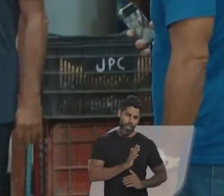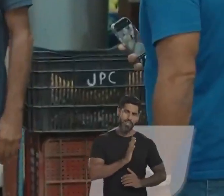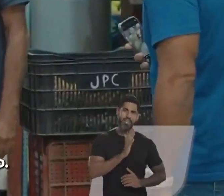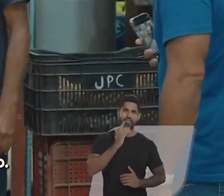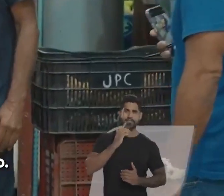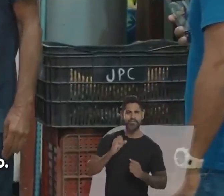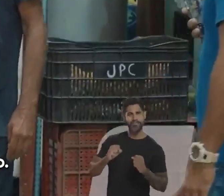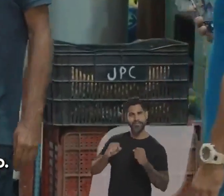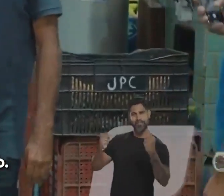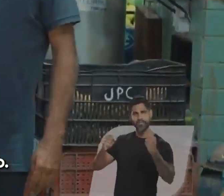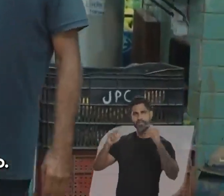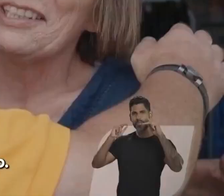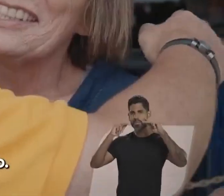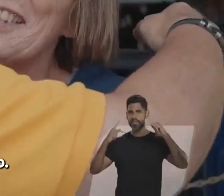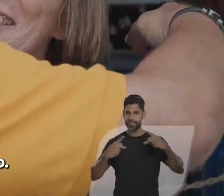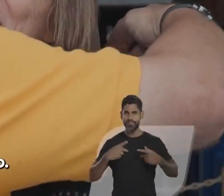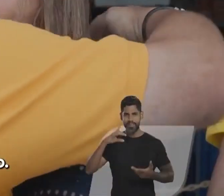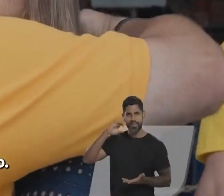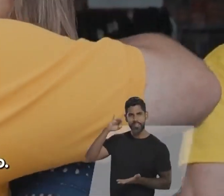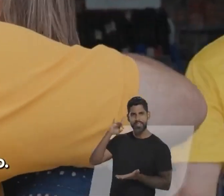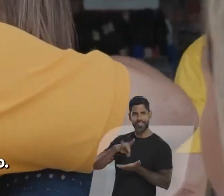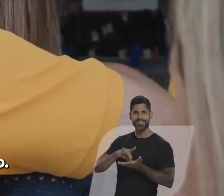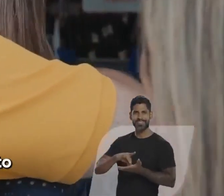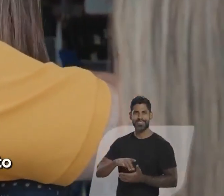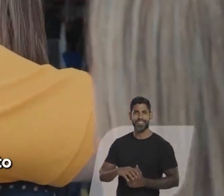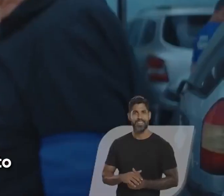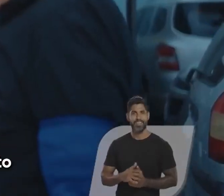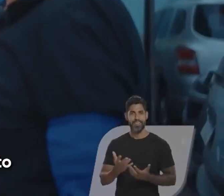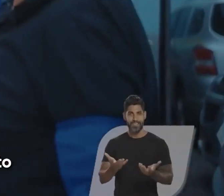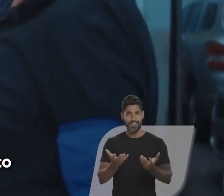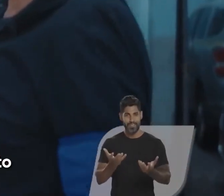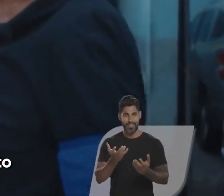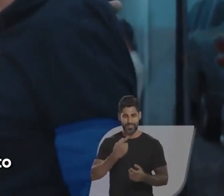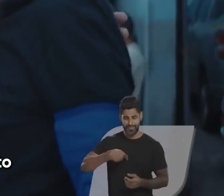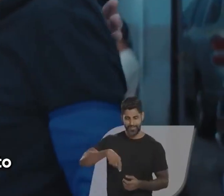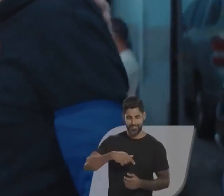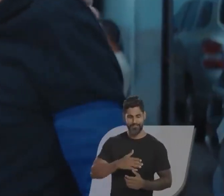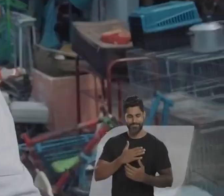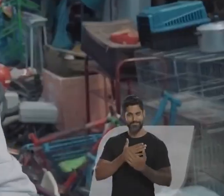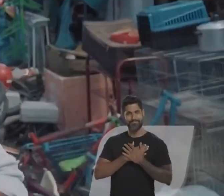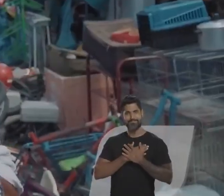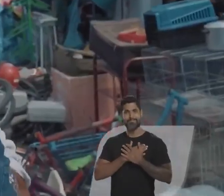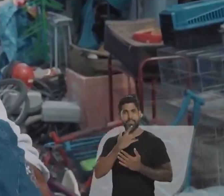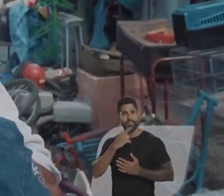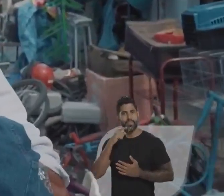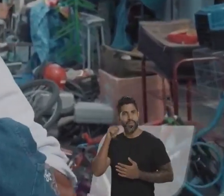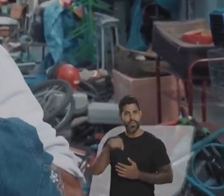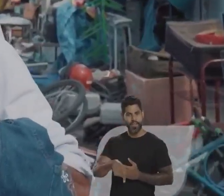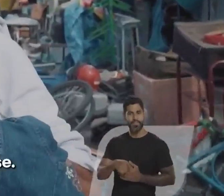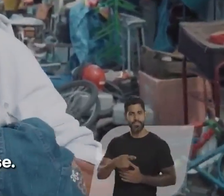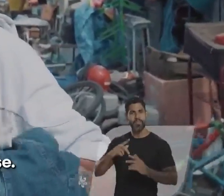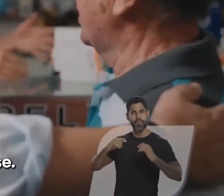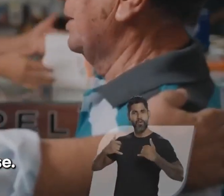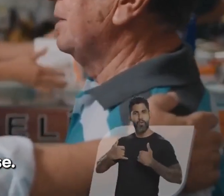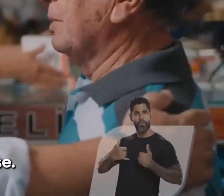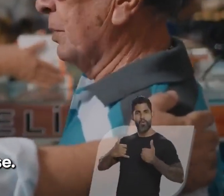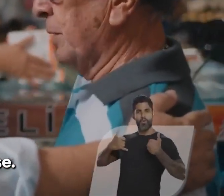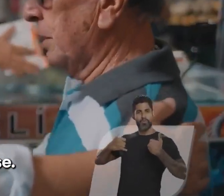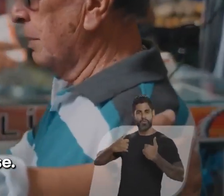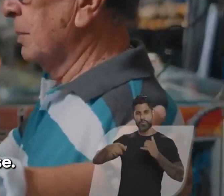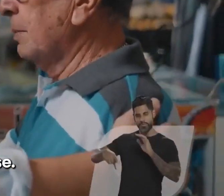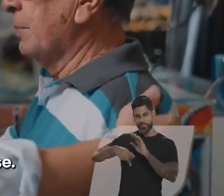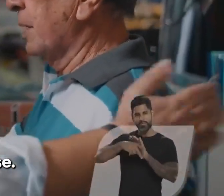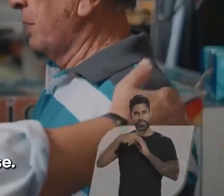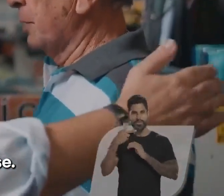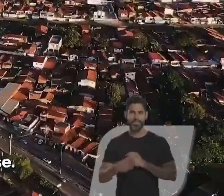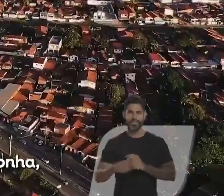humano, verdadeiramente humano. A gente quer bater no peito e dizer o quanto se orgulha de